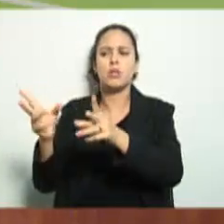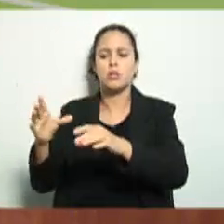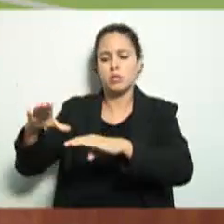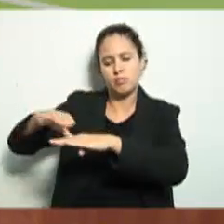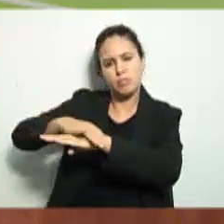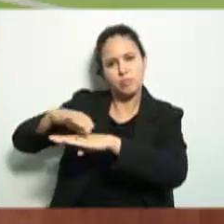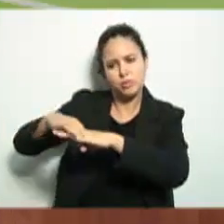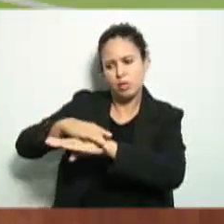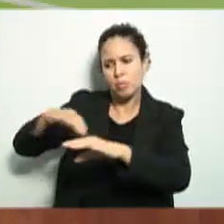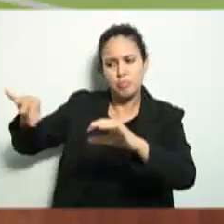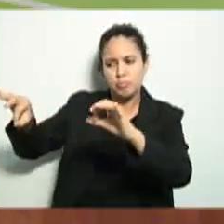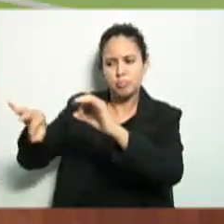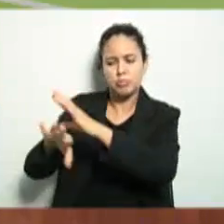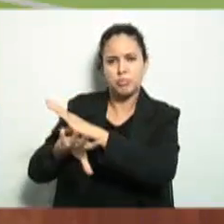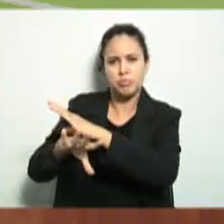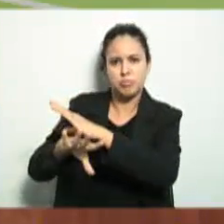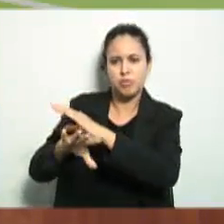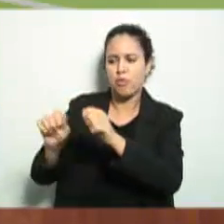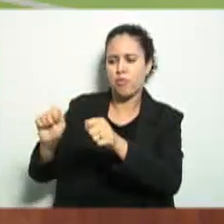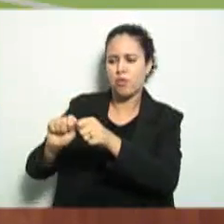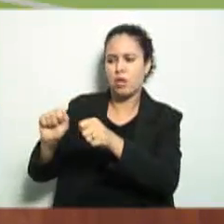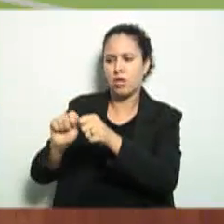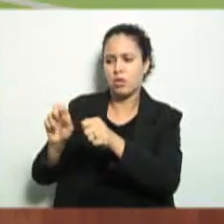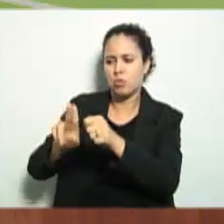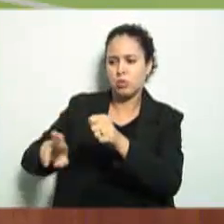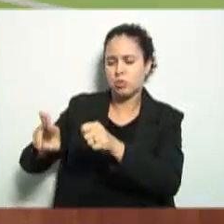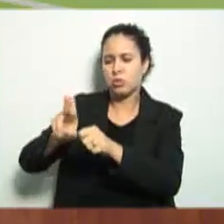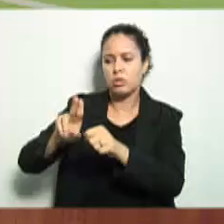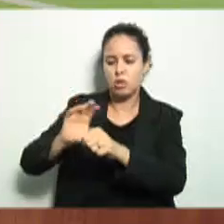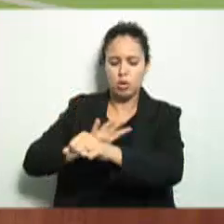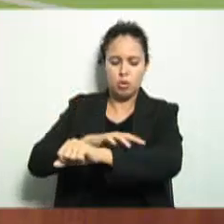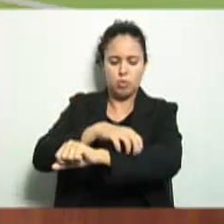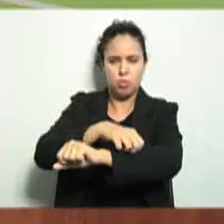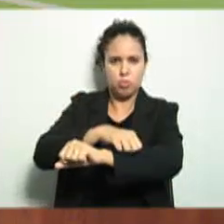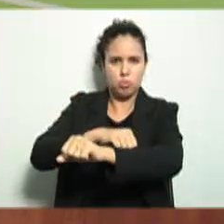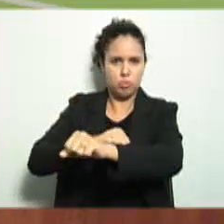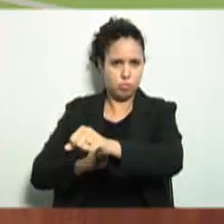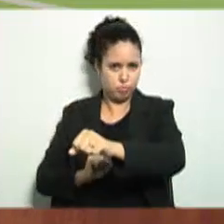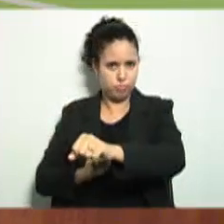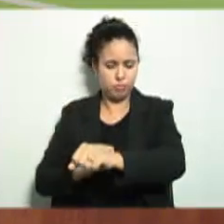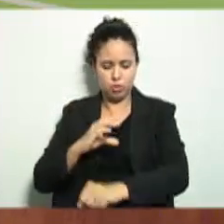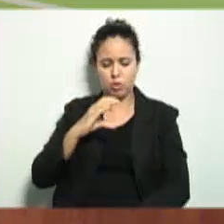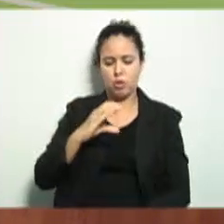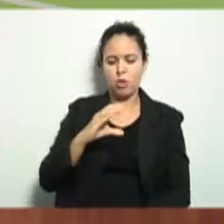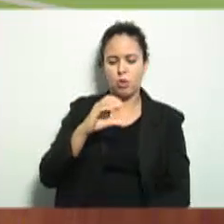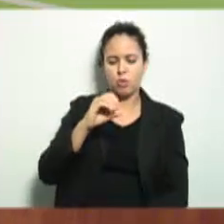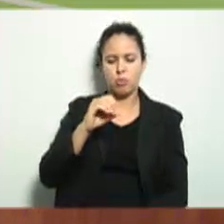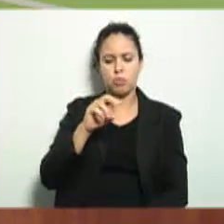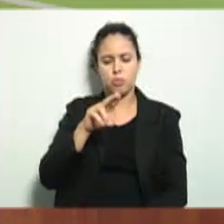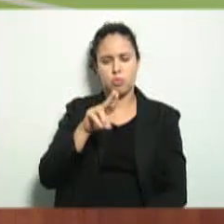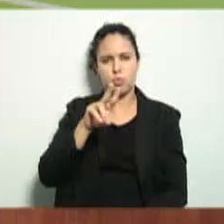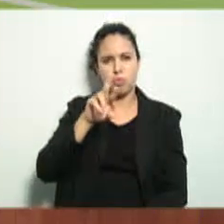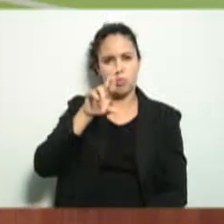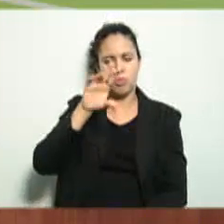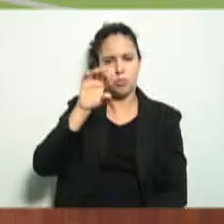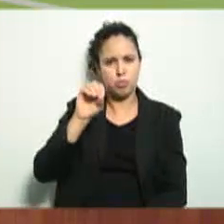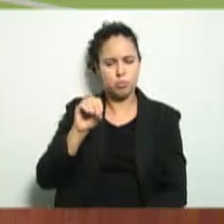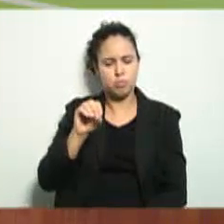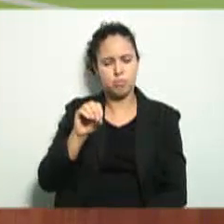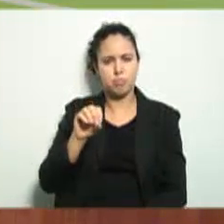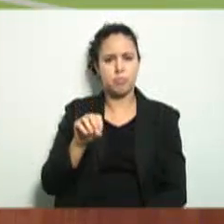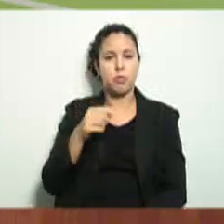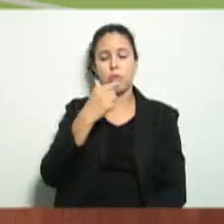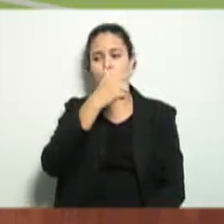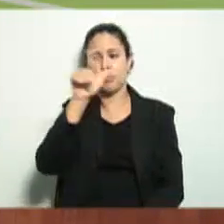É isso que ainda tem um desajuste dentro da economia do nosso estado. Ao invés de eu vender o leite, né, o leite